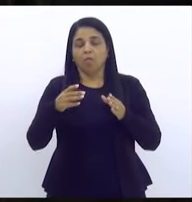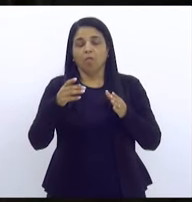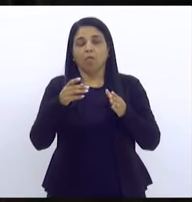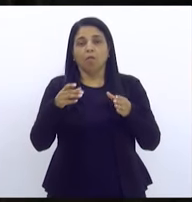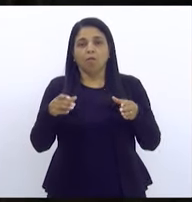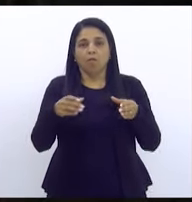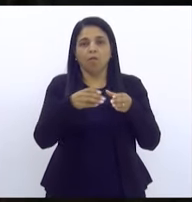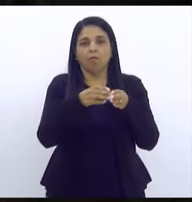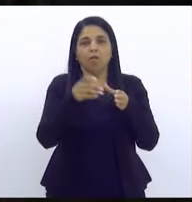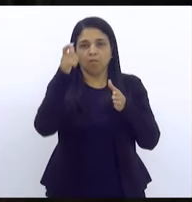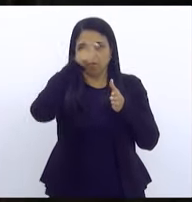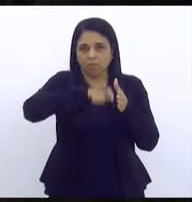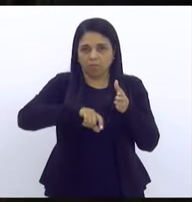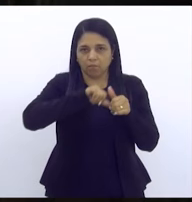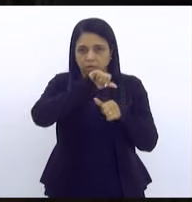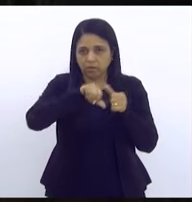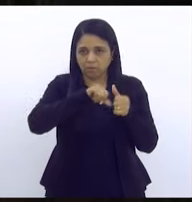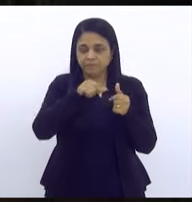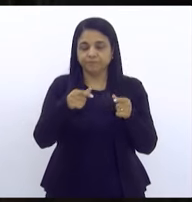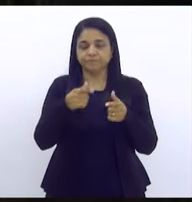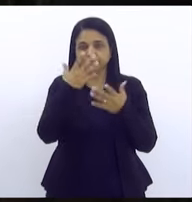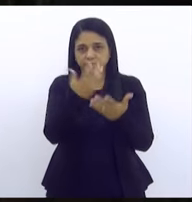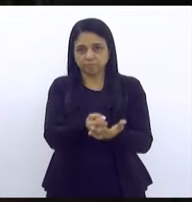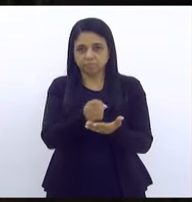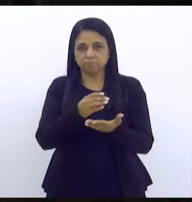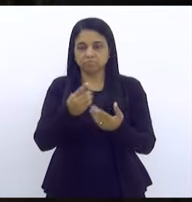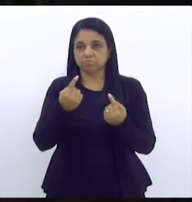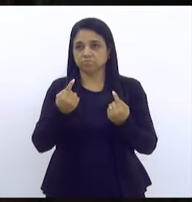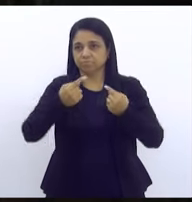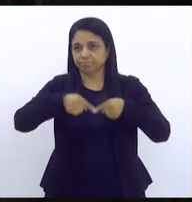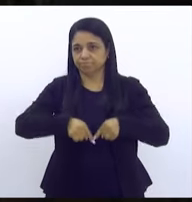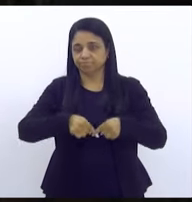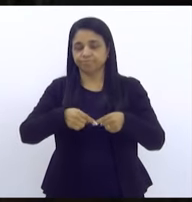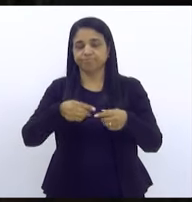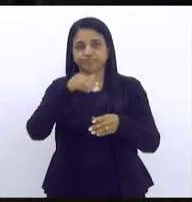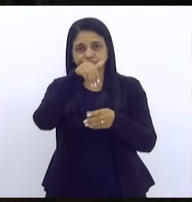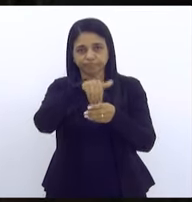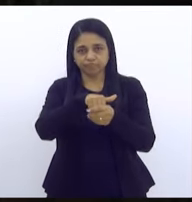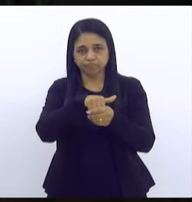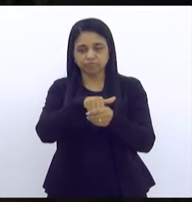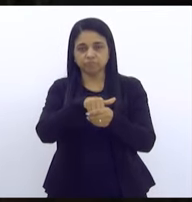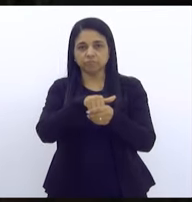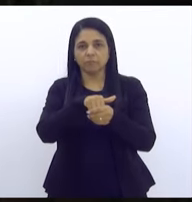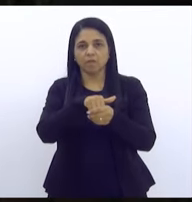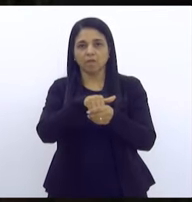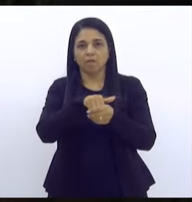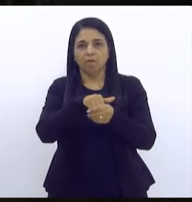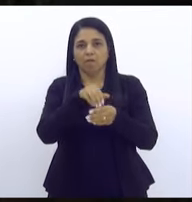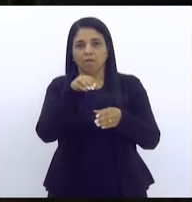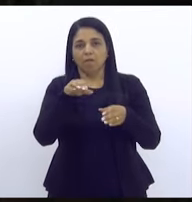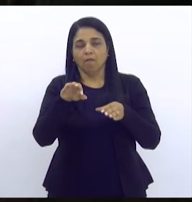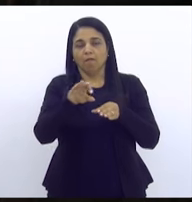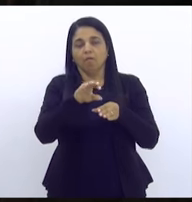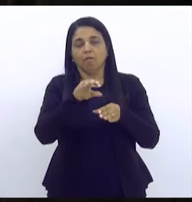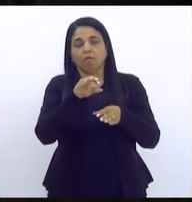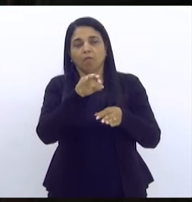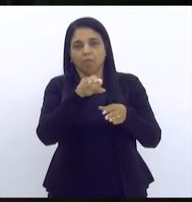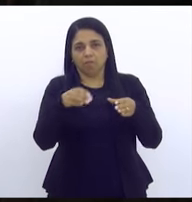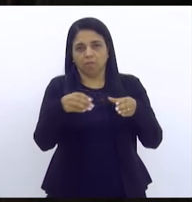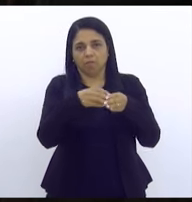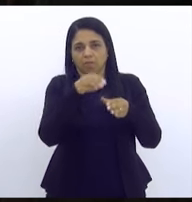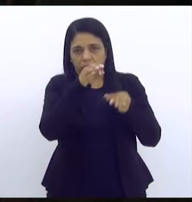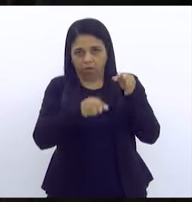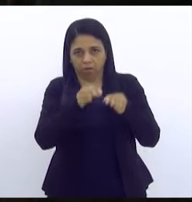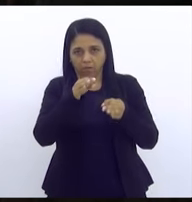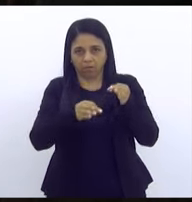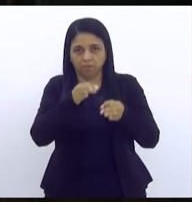Tributação. Senhores que aprovam, permaneçam como estão, rejeitado. Em votação, o parecer da Comissão de Justiça, da Constituição e Justiça. Senhores que aprovam,